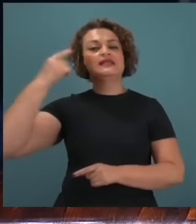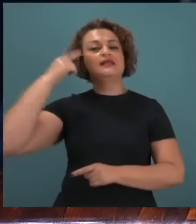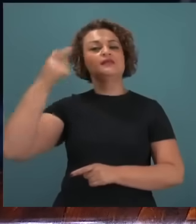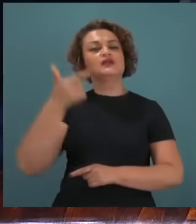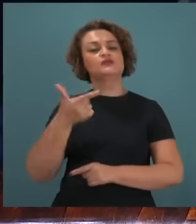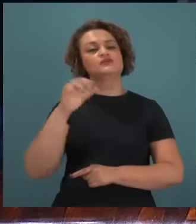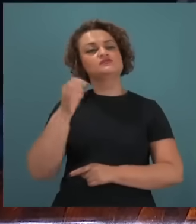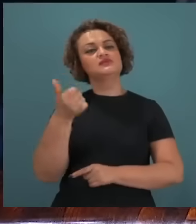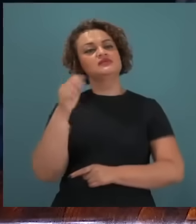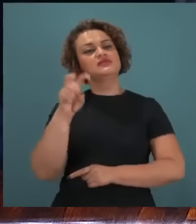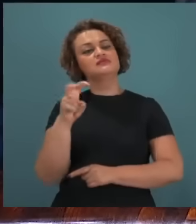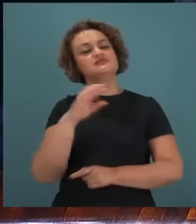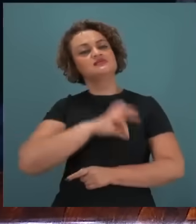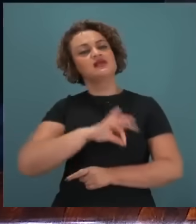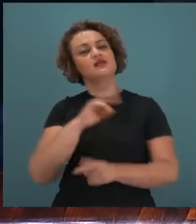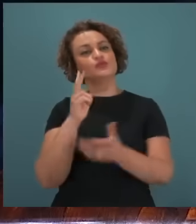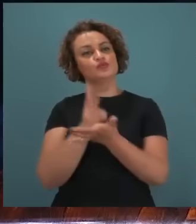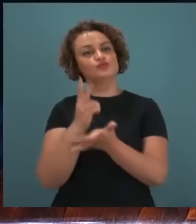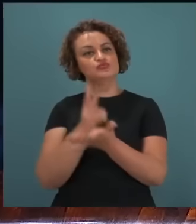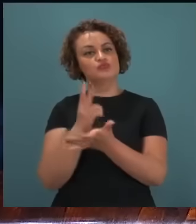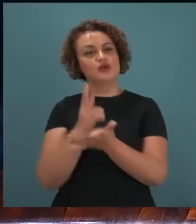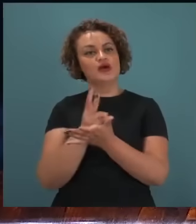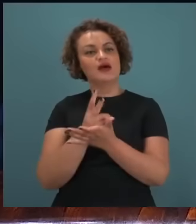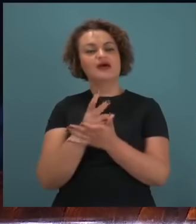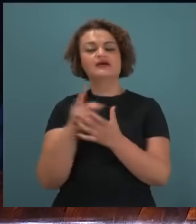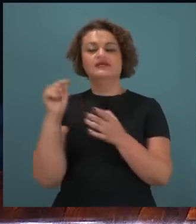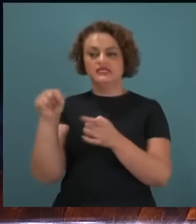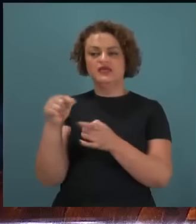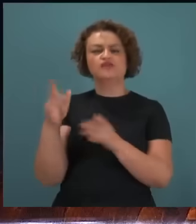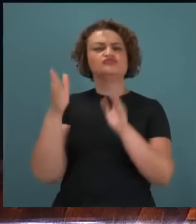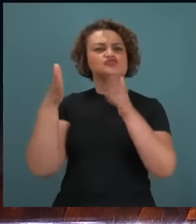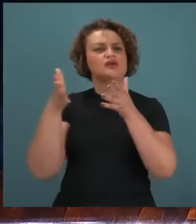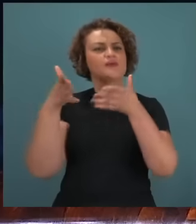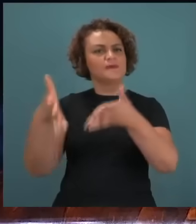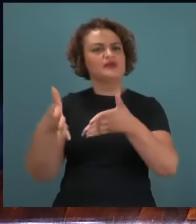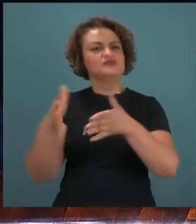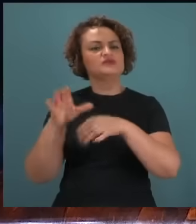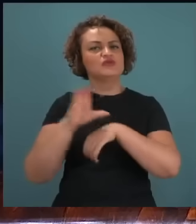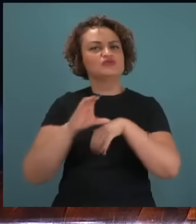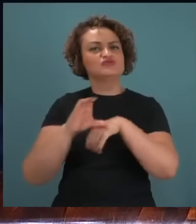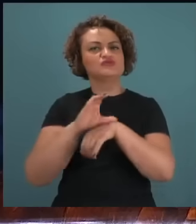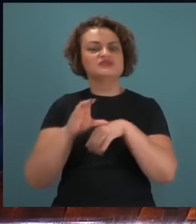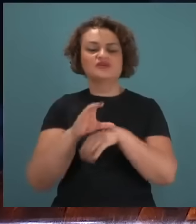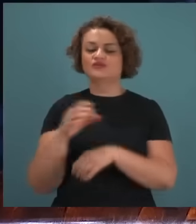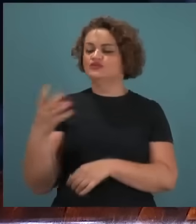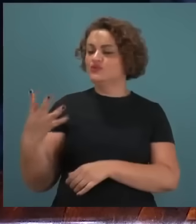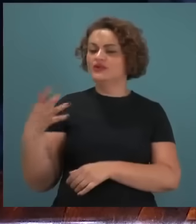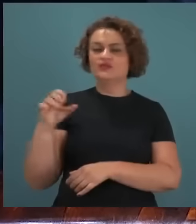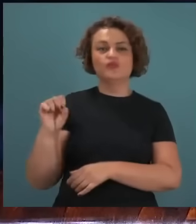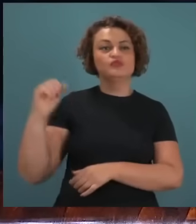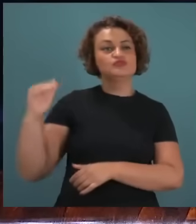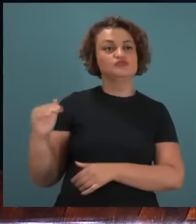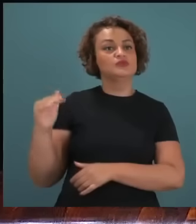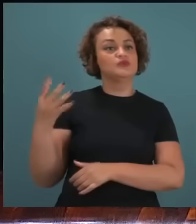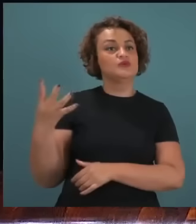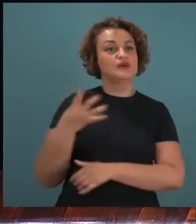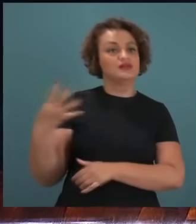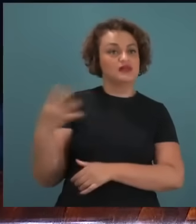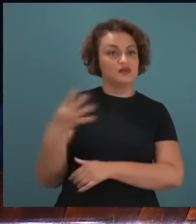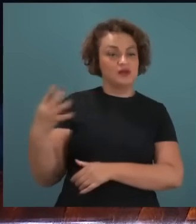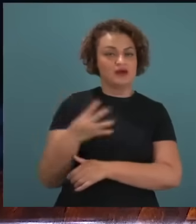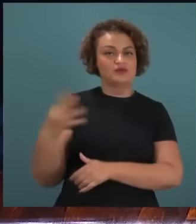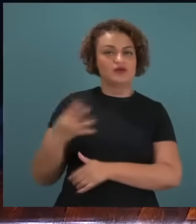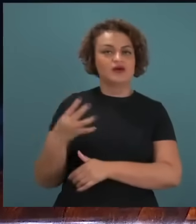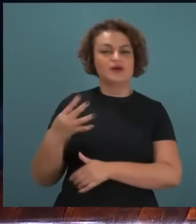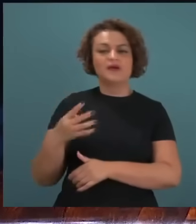2015. Quando na Constituinte, porque eu fui Constituinte, reduzimos de 48 para 44, sabe que nós íamos